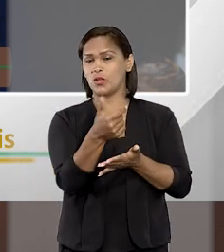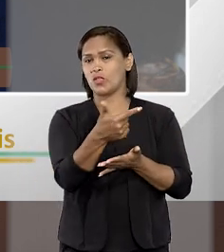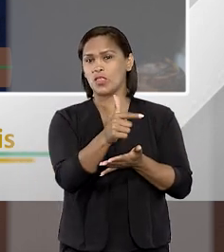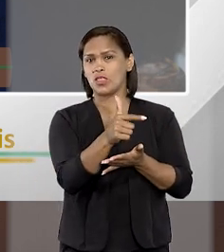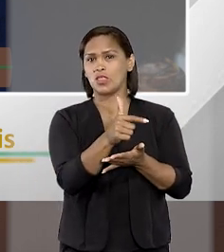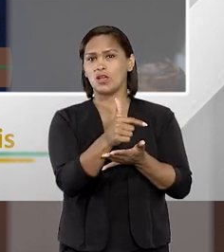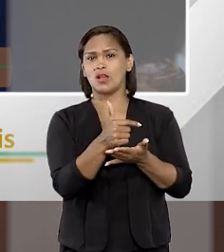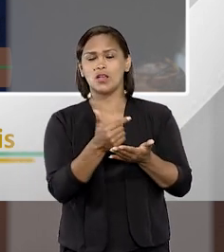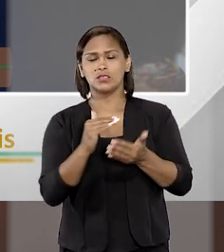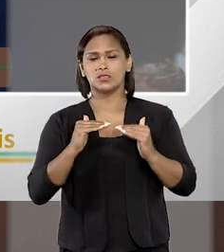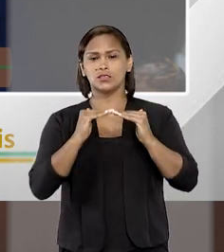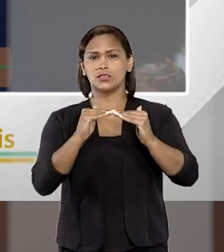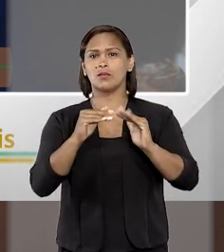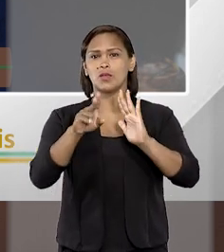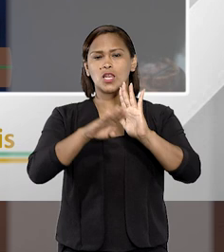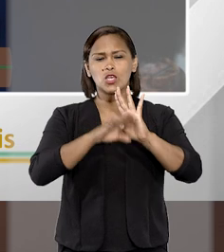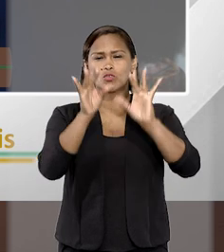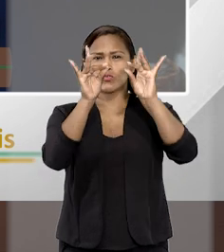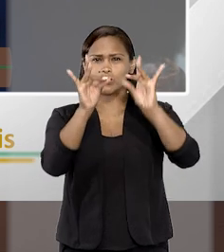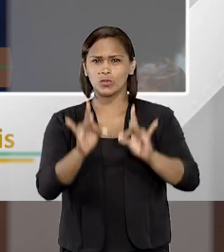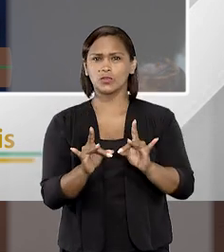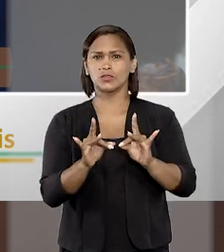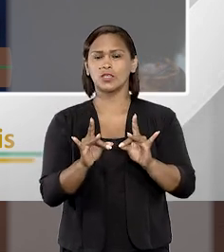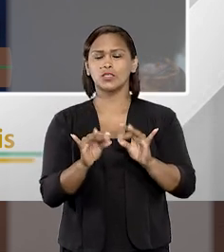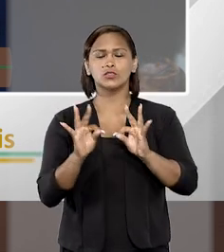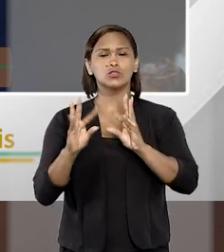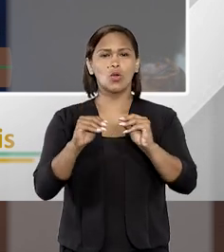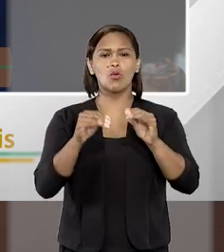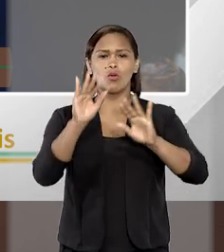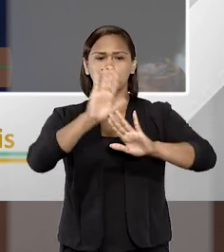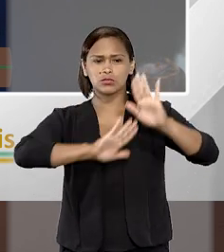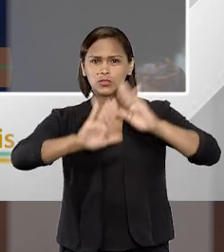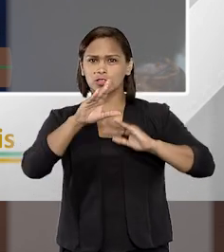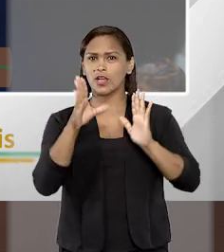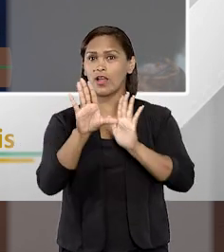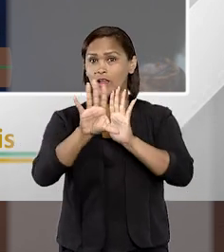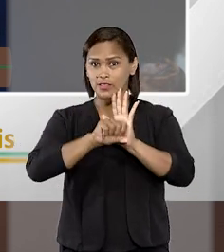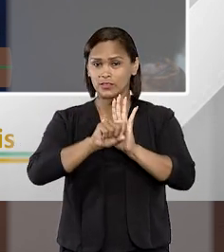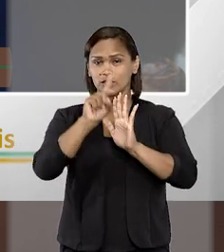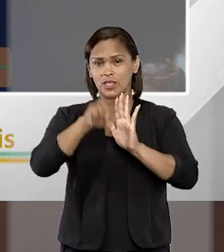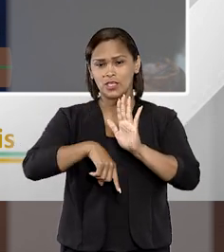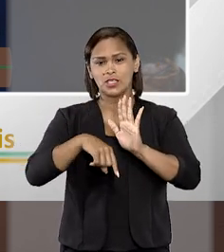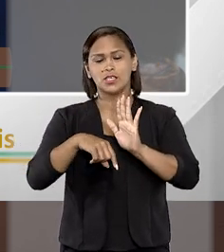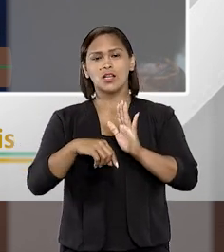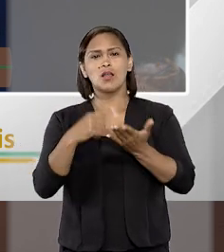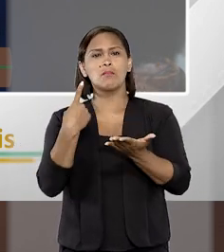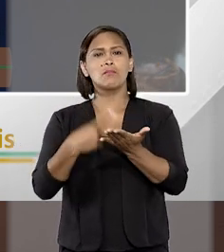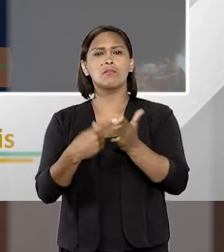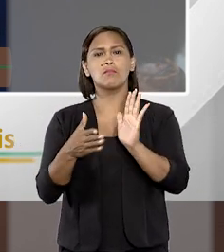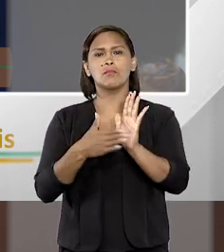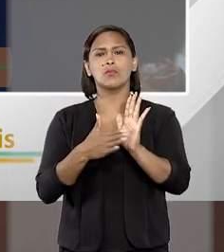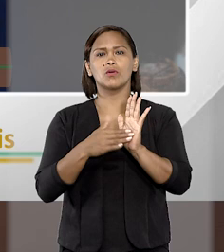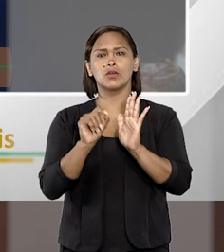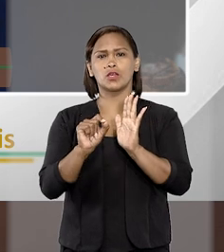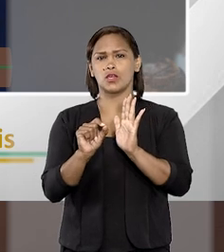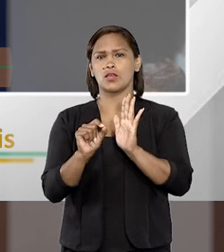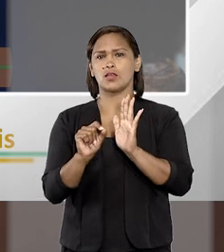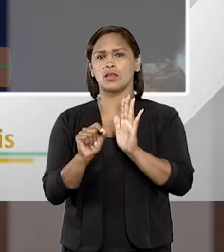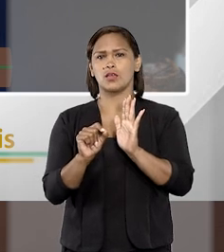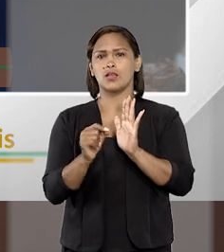estabelece com maior minudencia esses cuidados que devem ser adotados decidimos então propor e